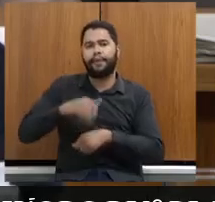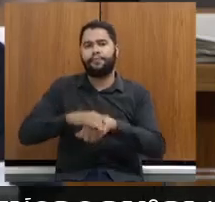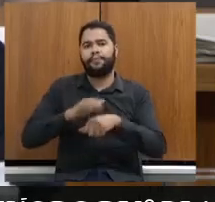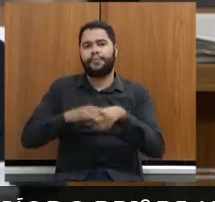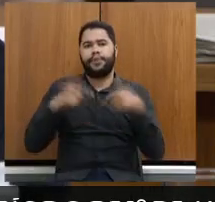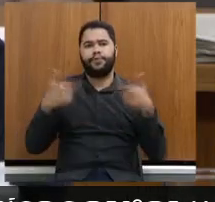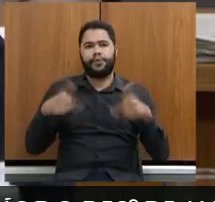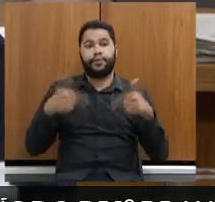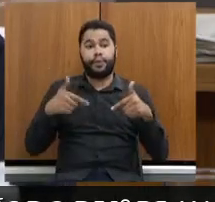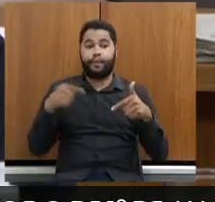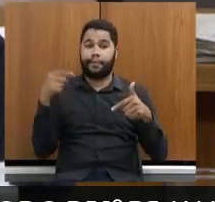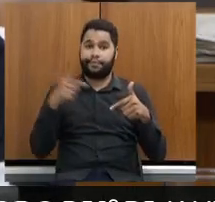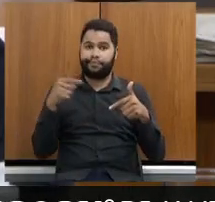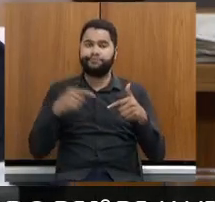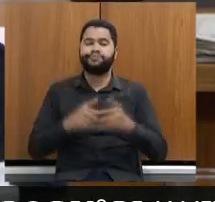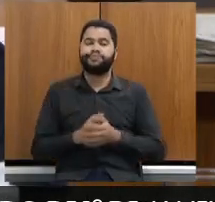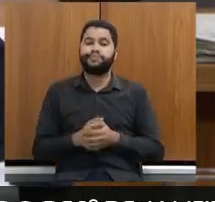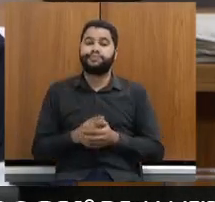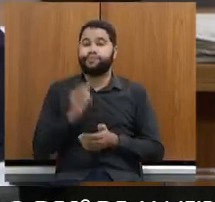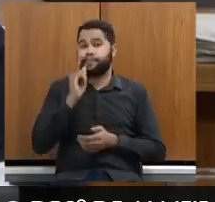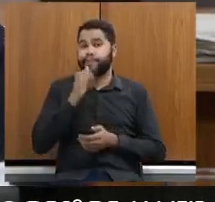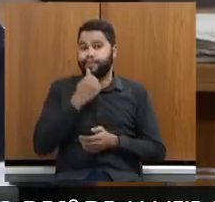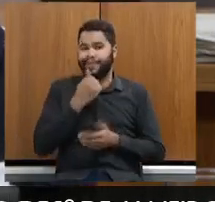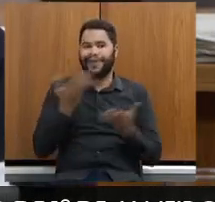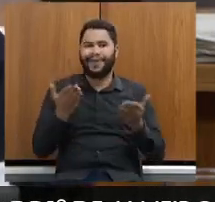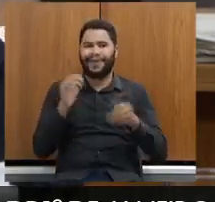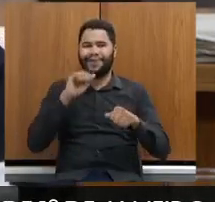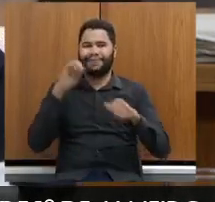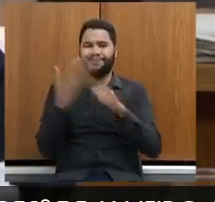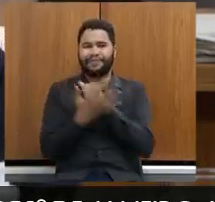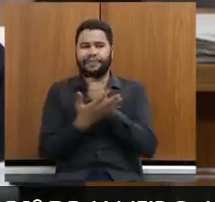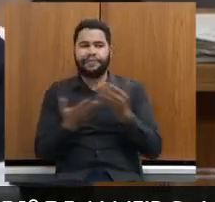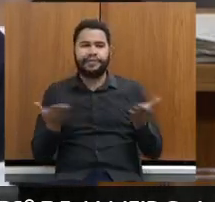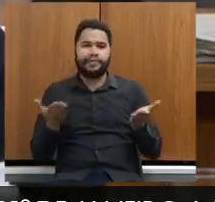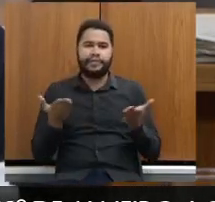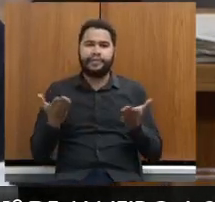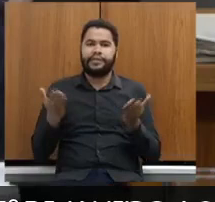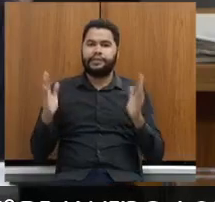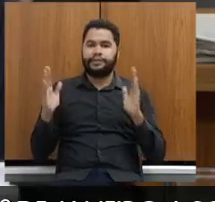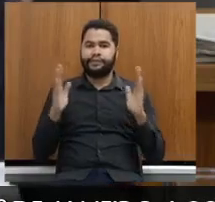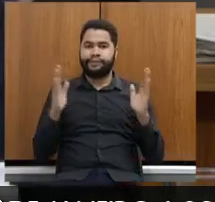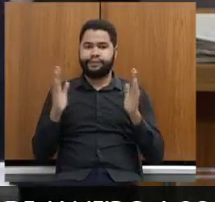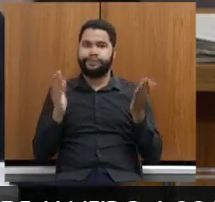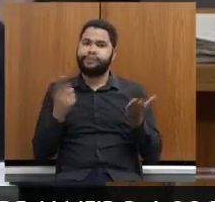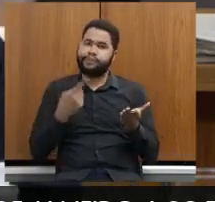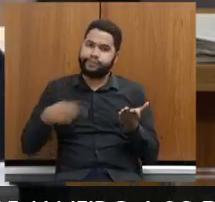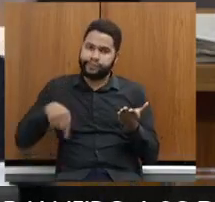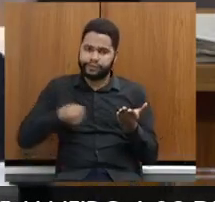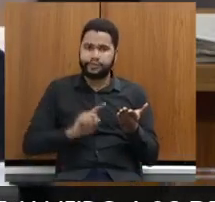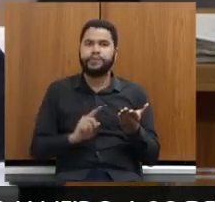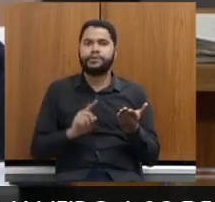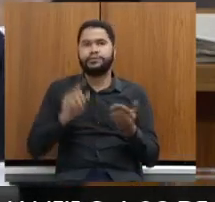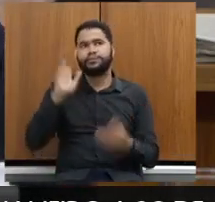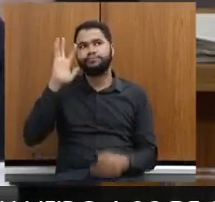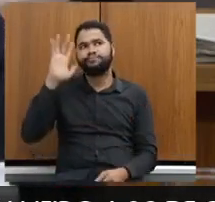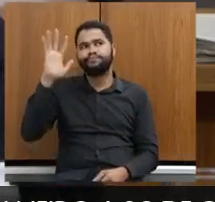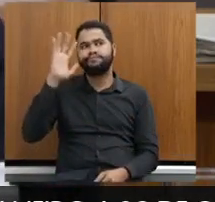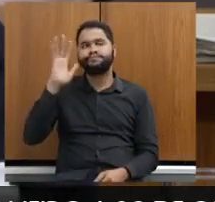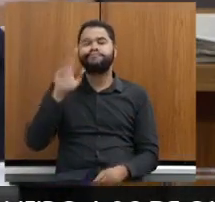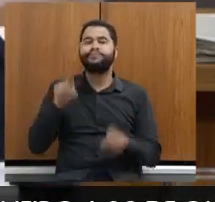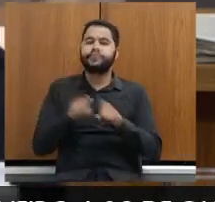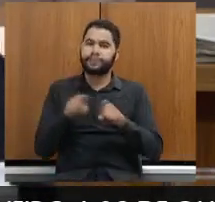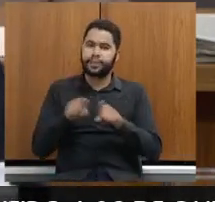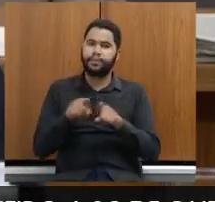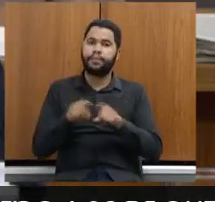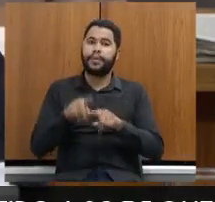então dentro dessa dessa Infelizmente essa pandemia que o mundo está vivendo nós tivemos a ideia dos